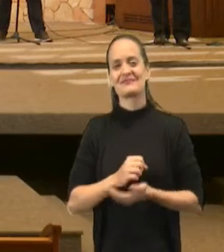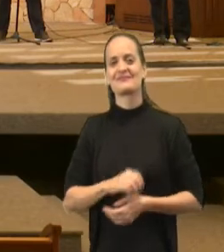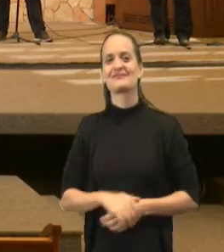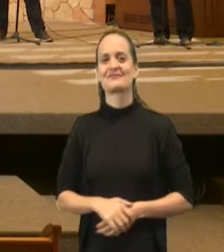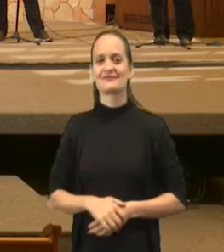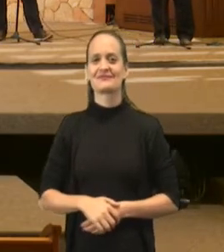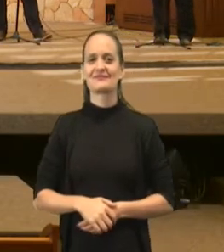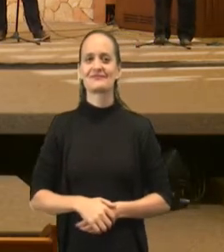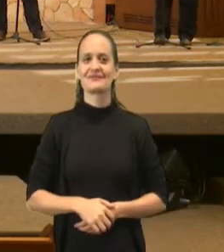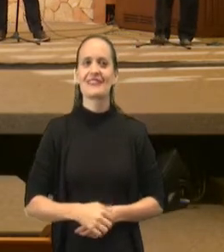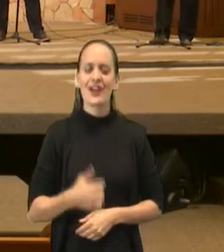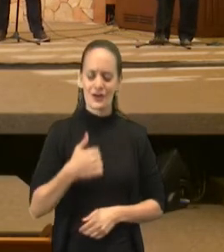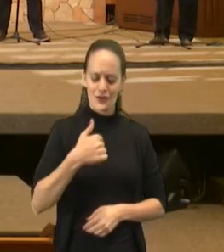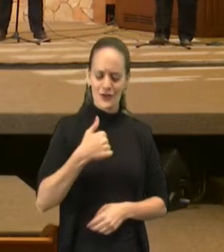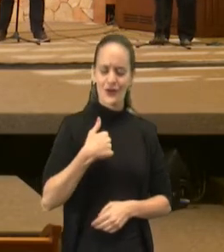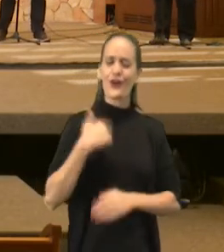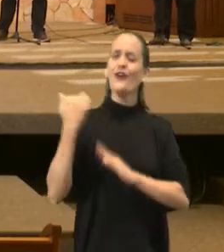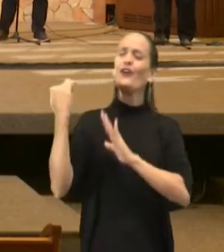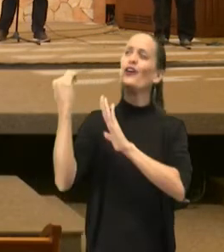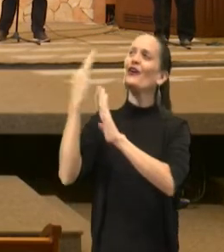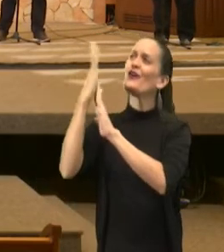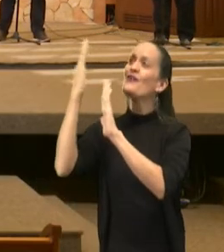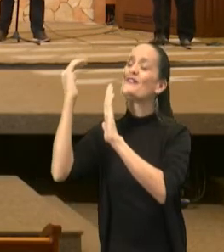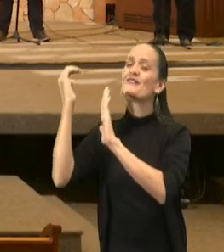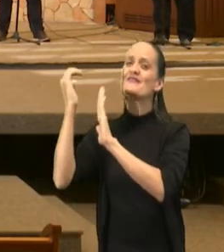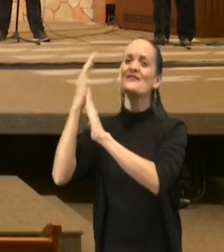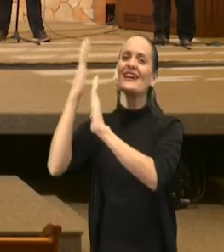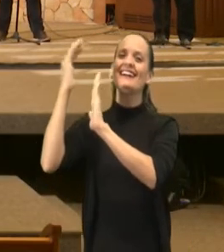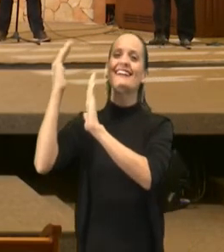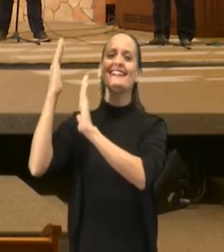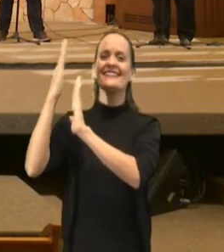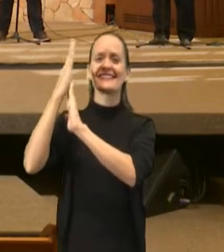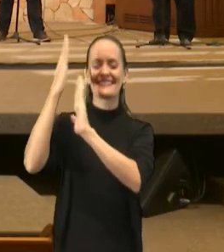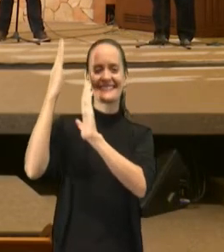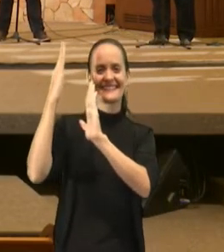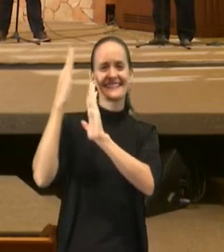susterá. Eu te